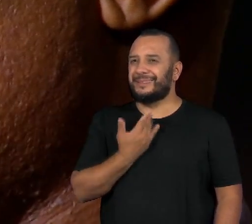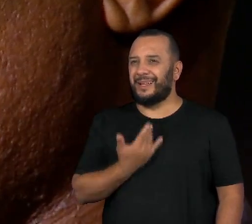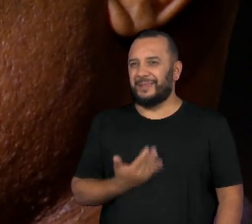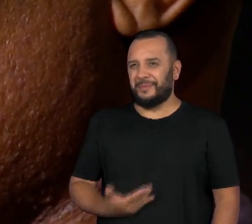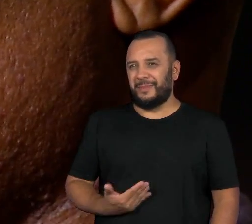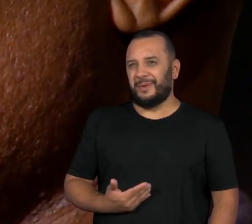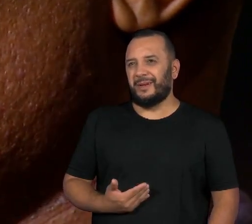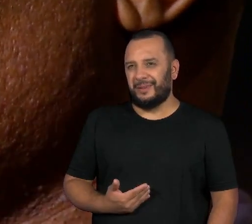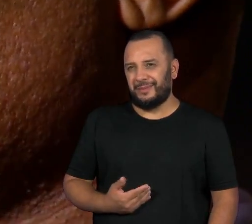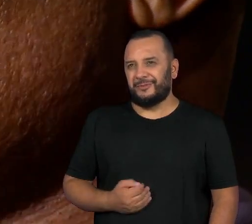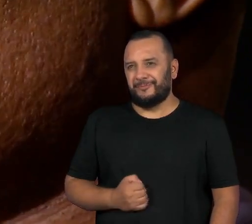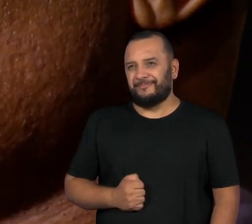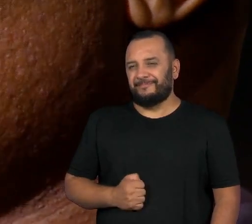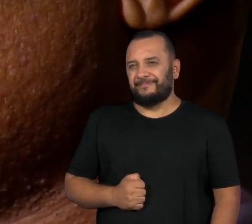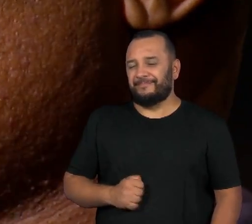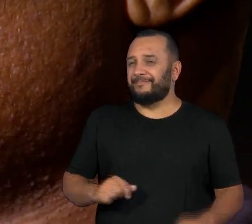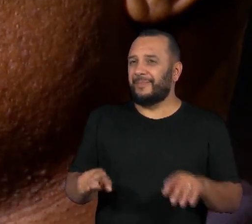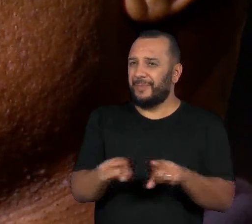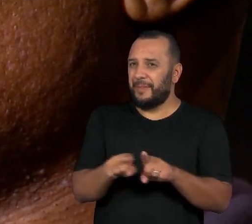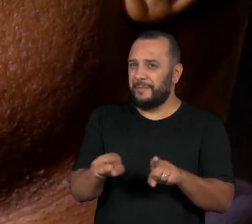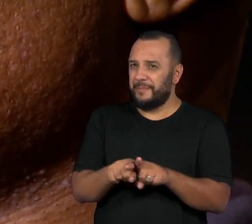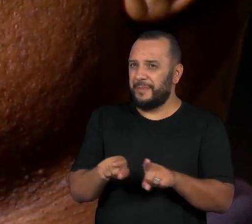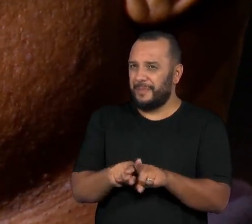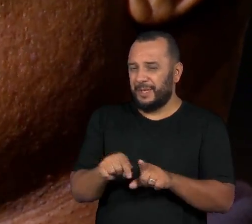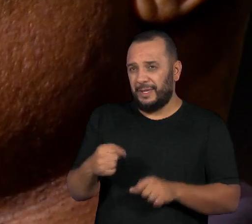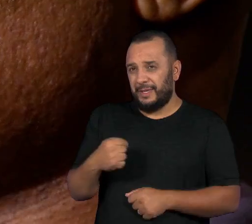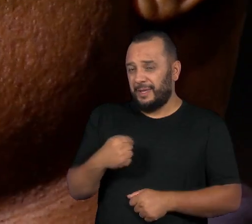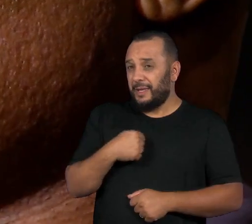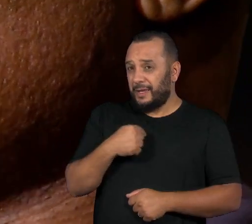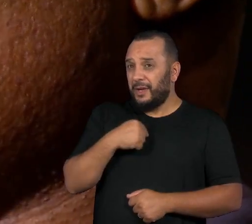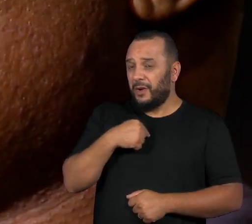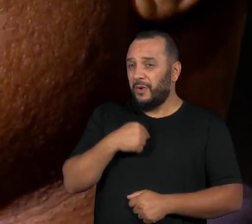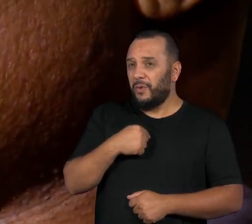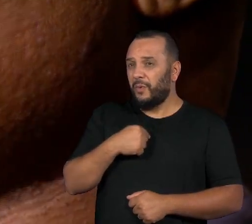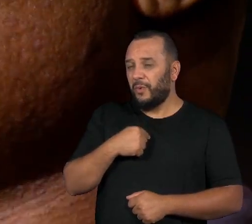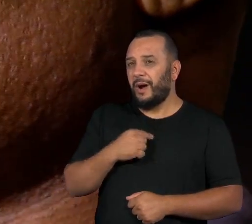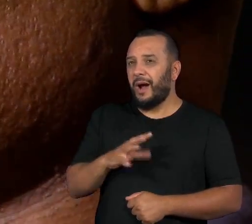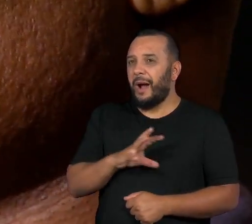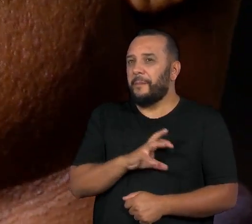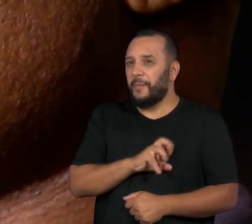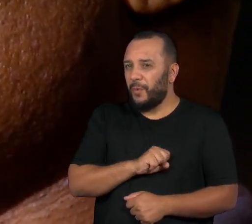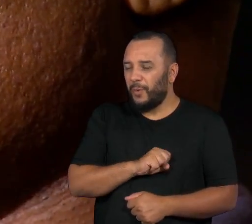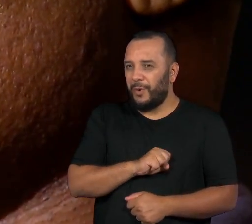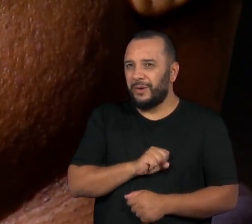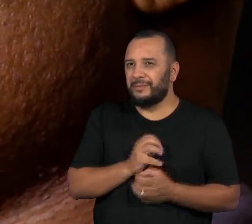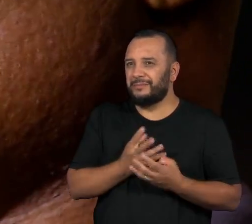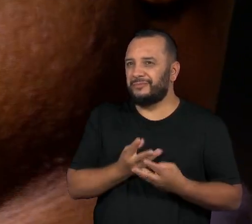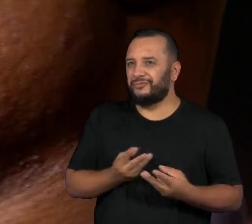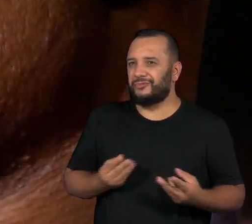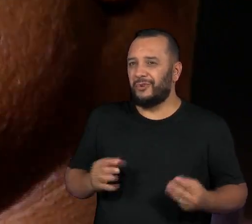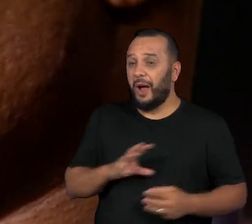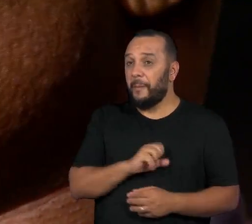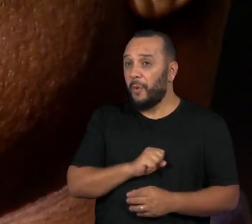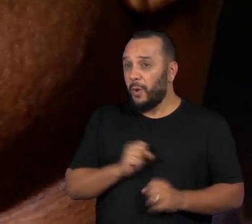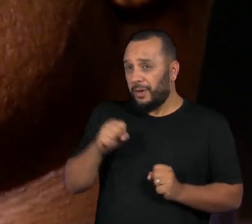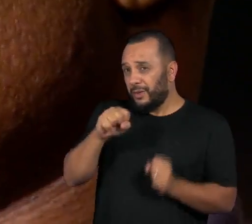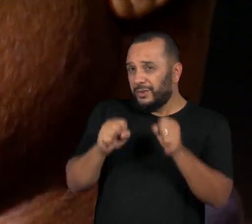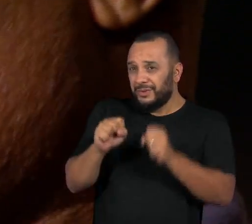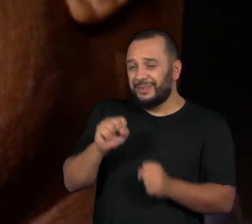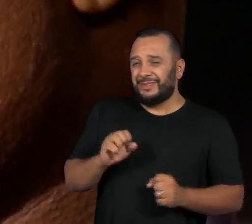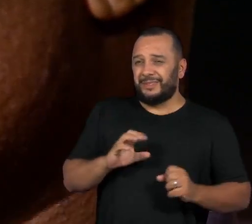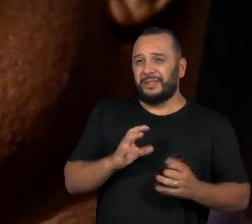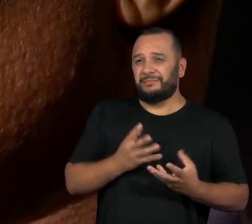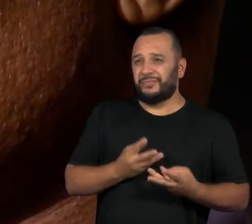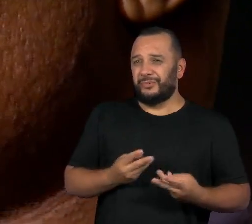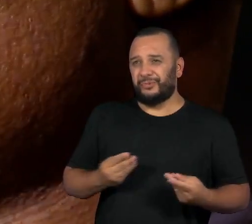desanimado e tava tirando um pouco do que eu sempre tive, o amor à luta. Por conta do